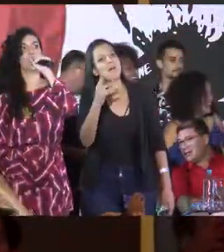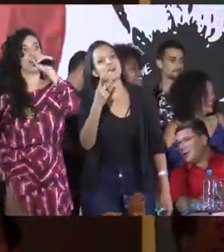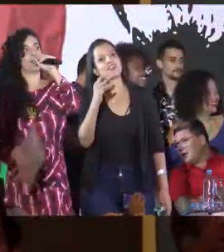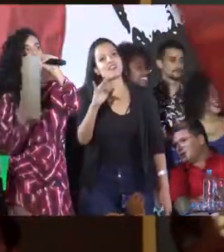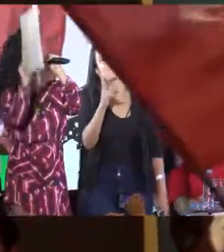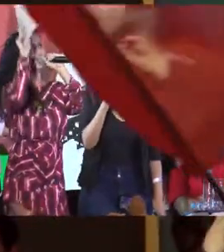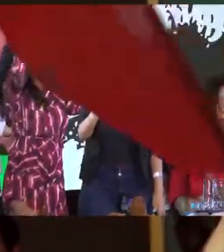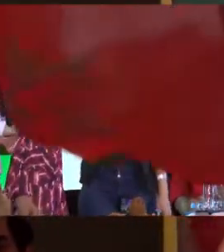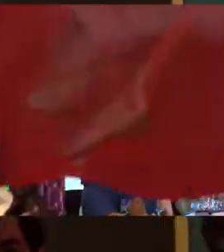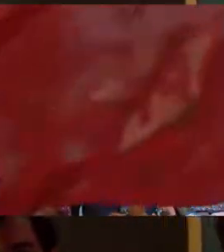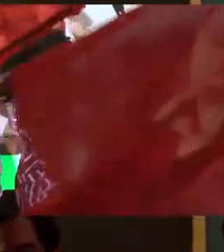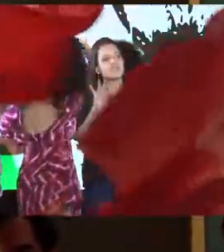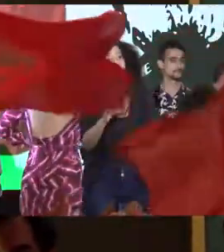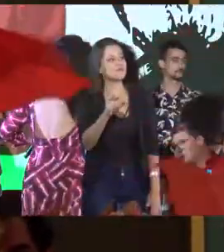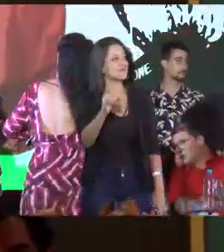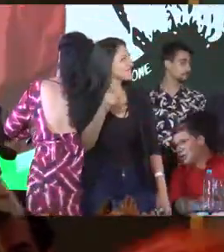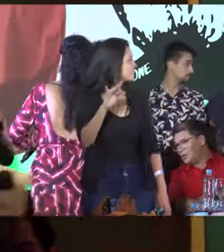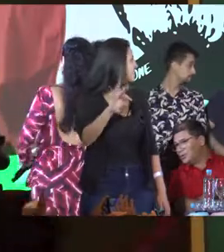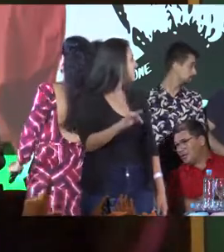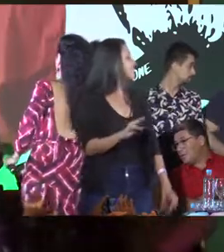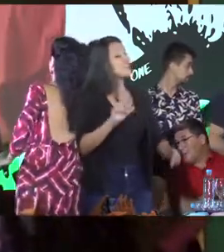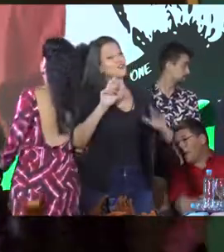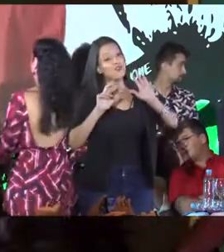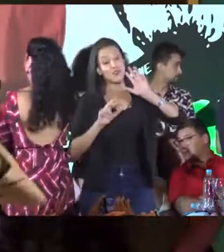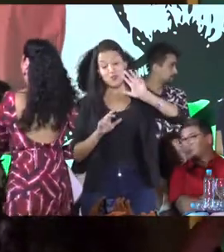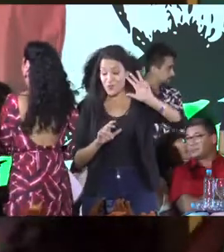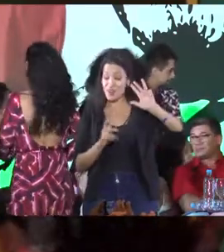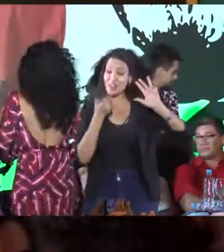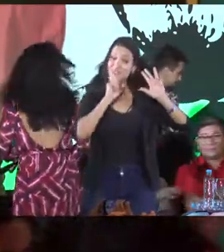E o Lula vai ganhar.